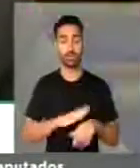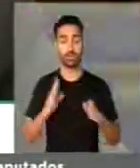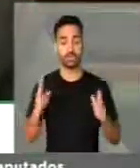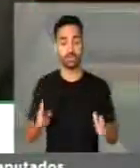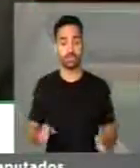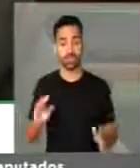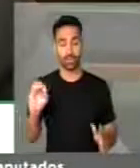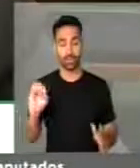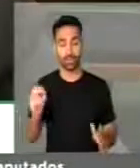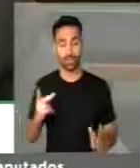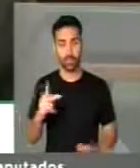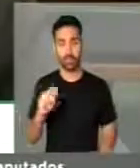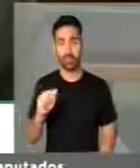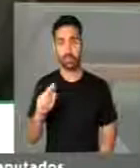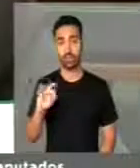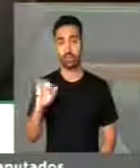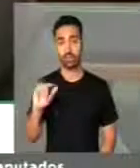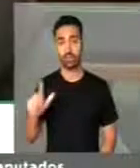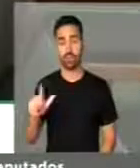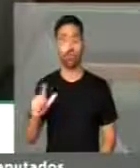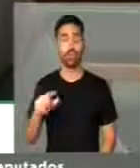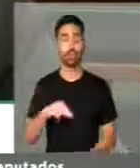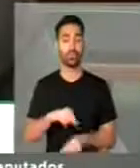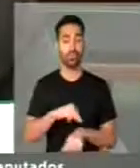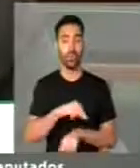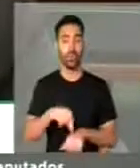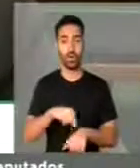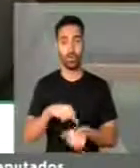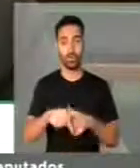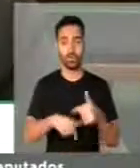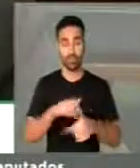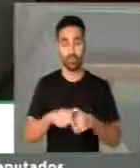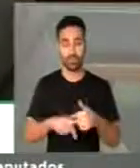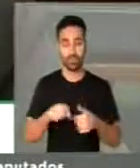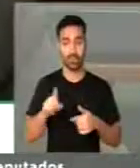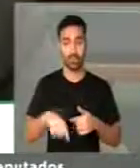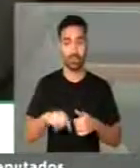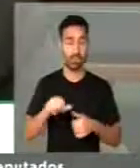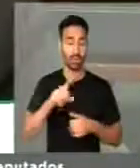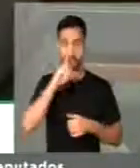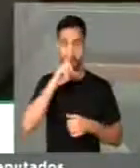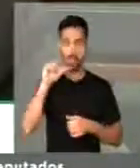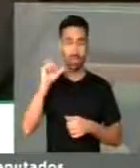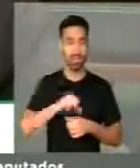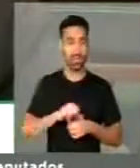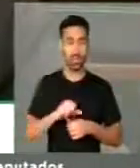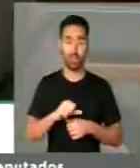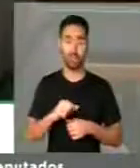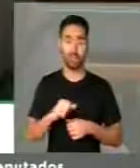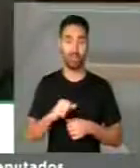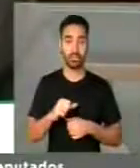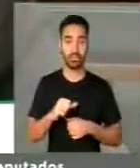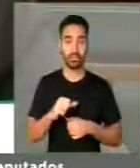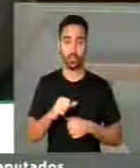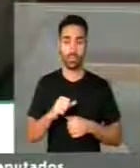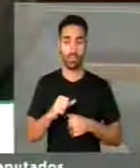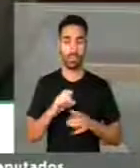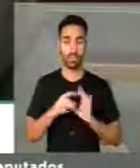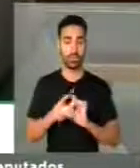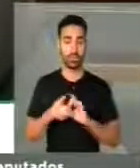de jornada, a sinalização de grave piora no mundo do trabalho no Brasil, pois